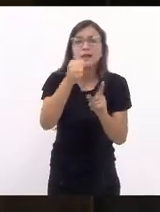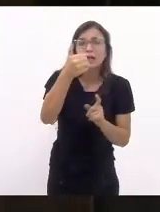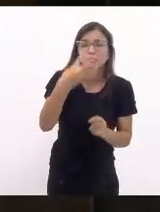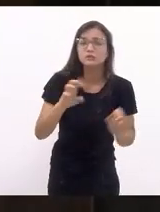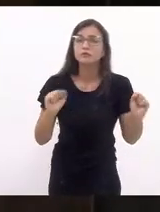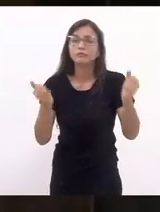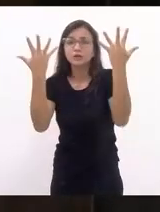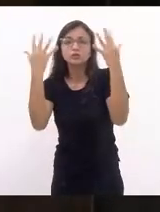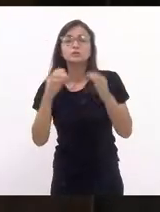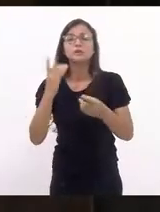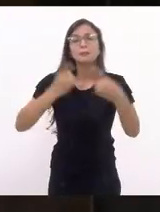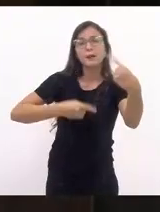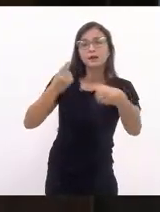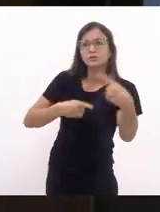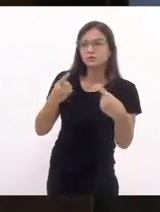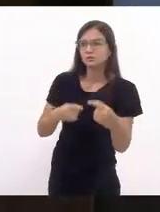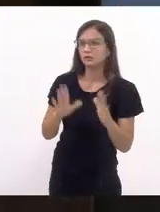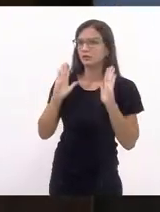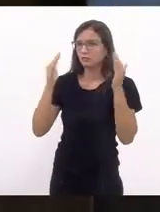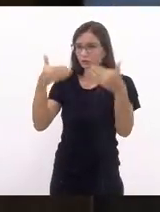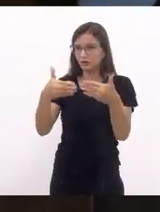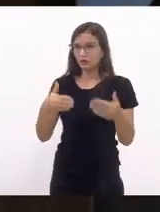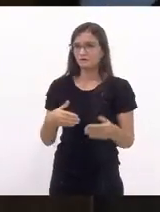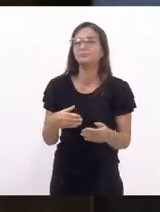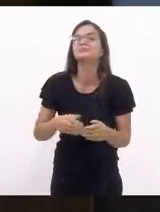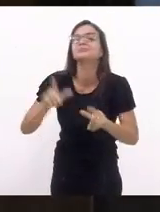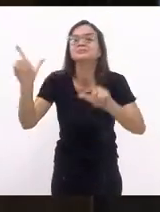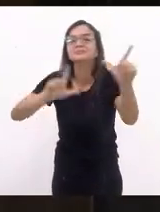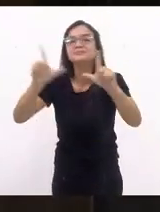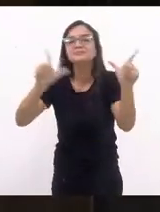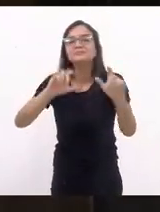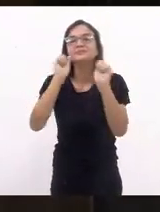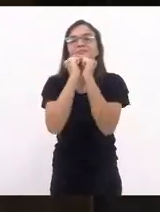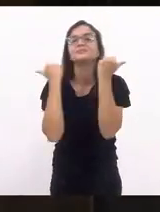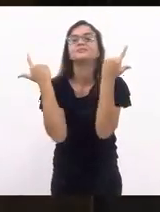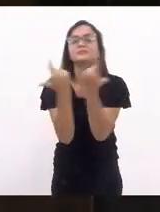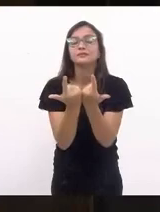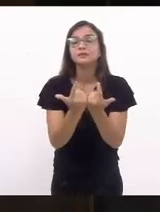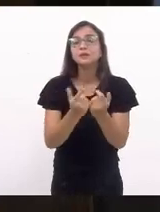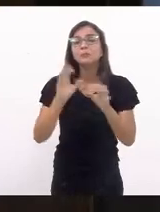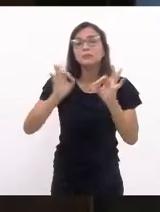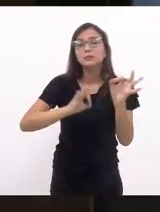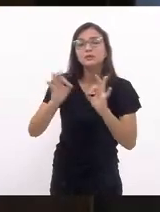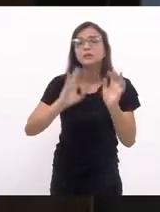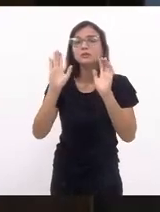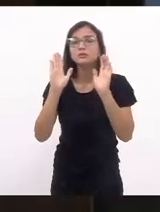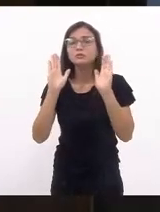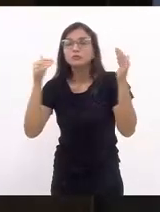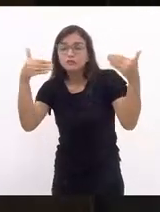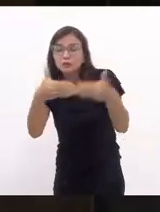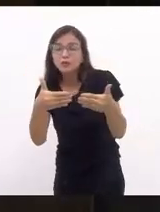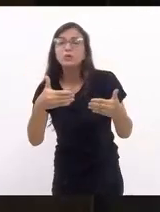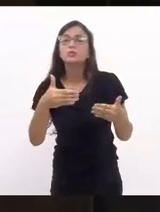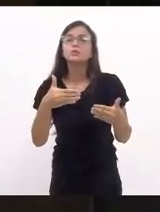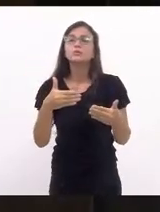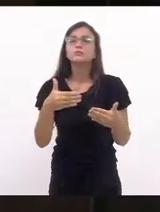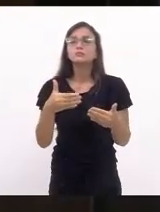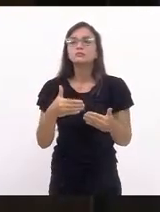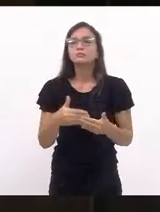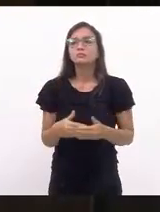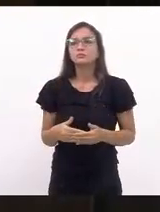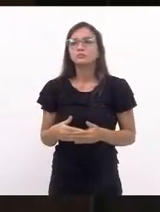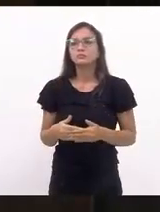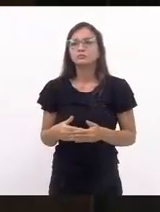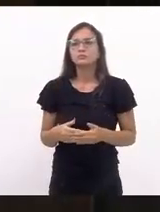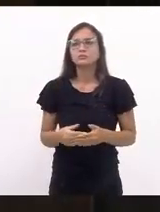Fórum da TV alerj a e o projeto fórum capacita esse ano